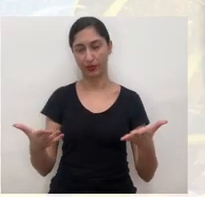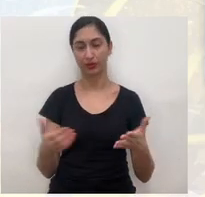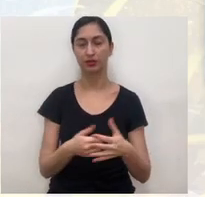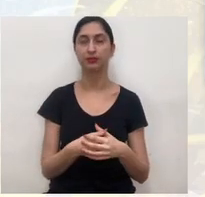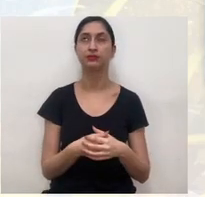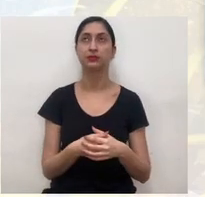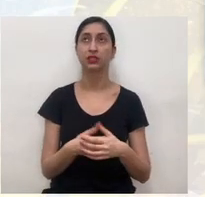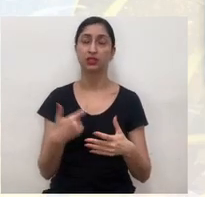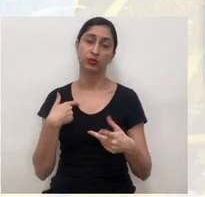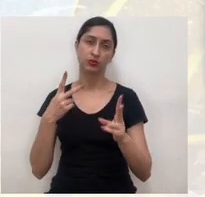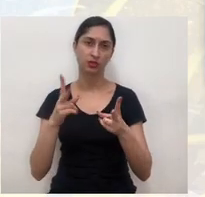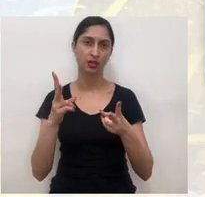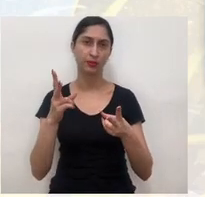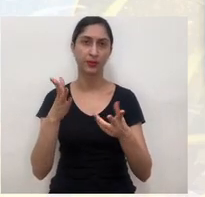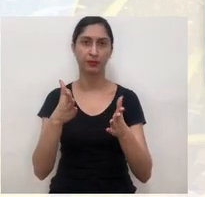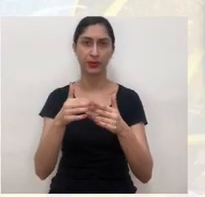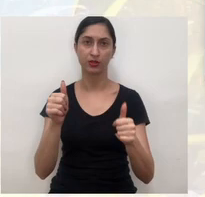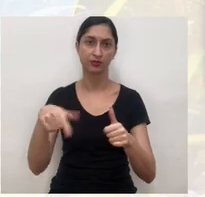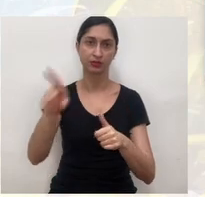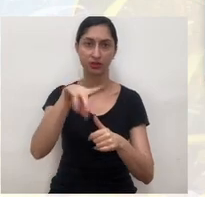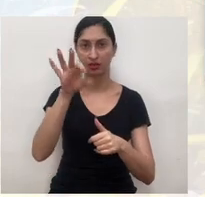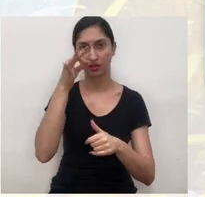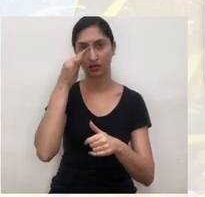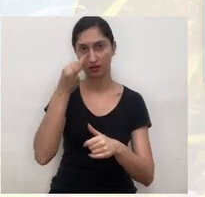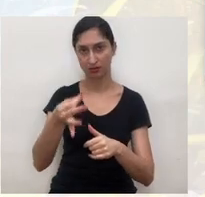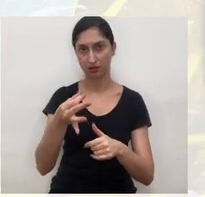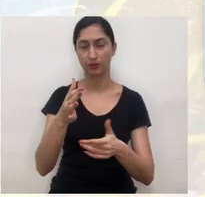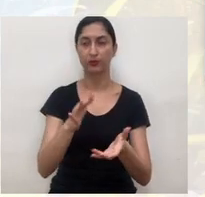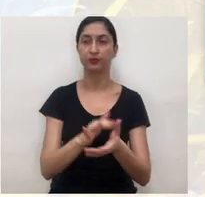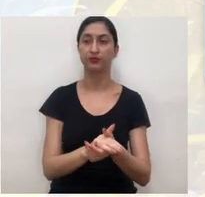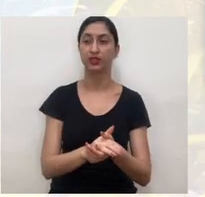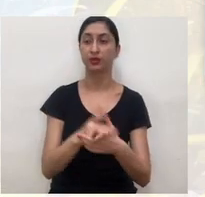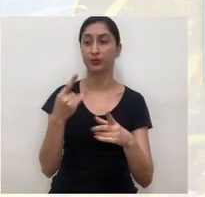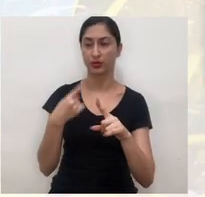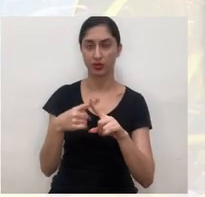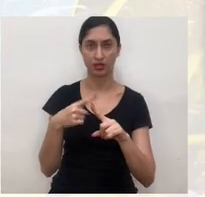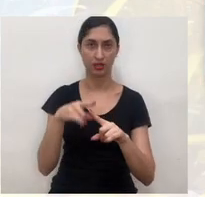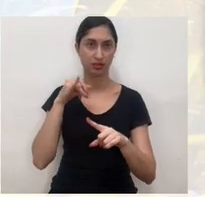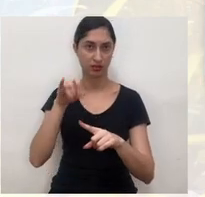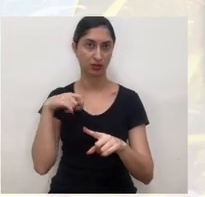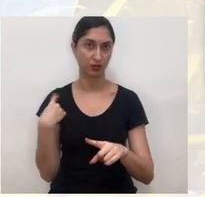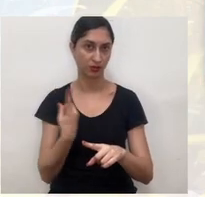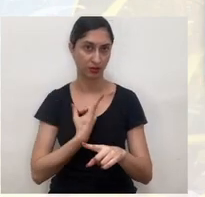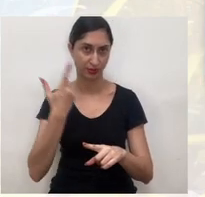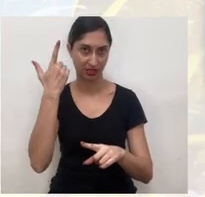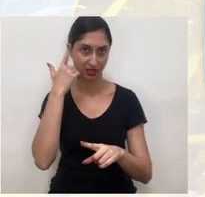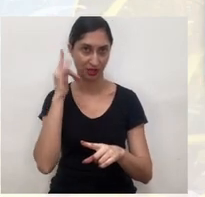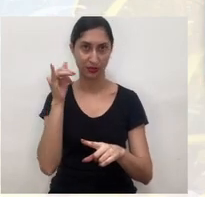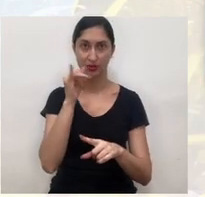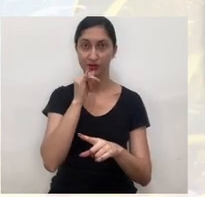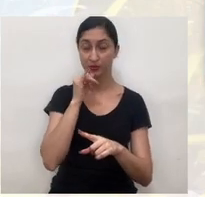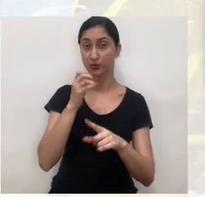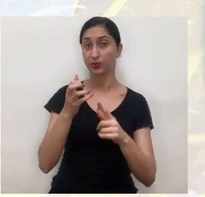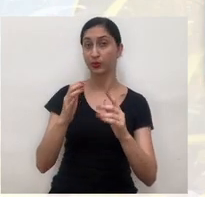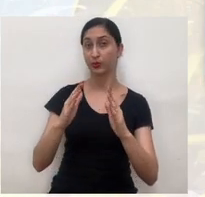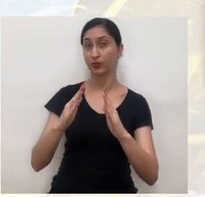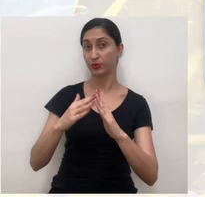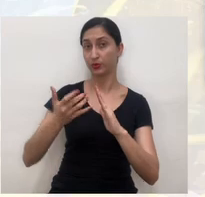atenção disso. Vamos, assim, considerar que o Jardim do Fundão é um jardim